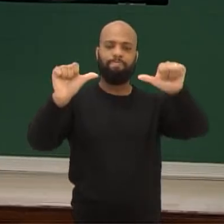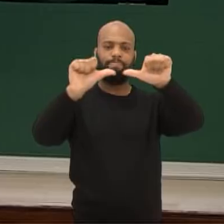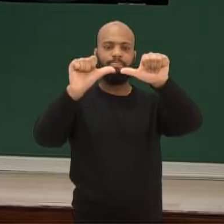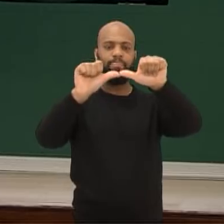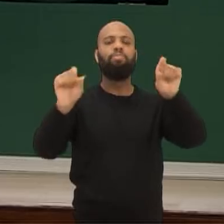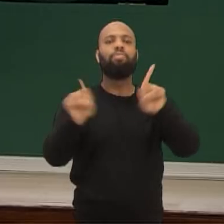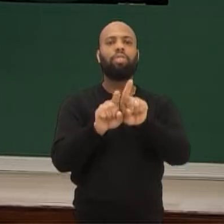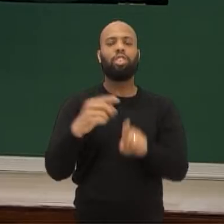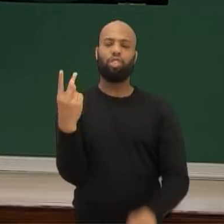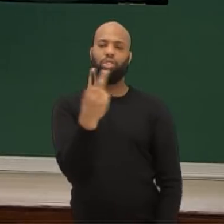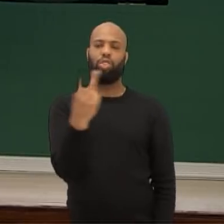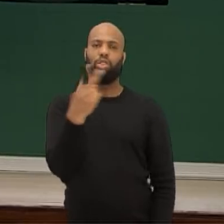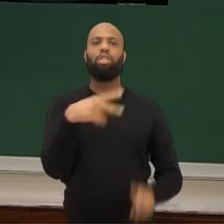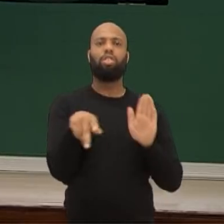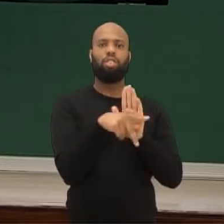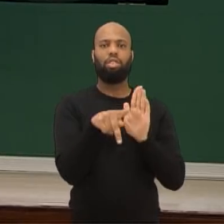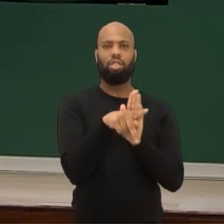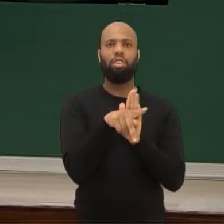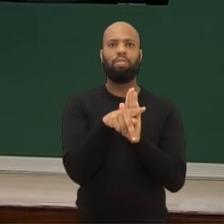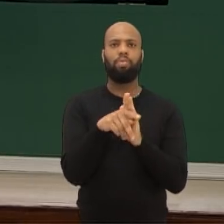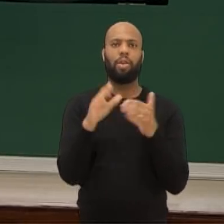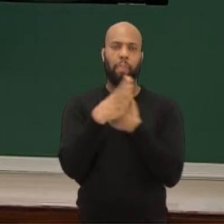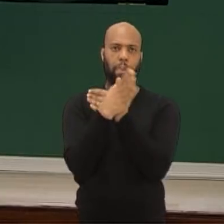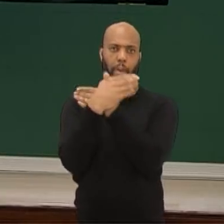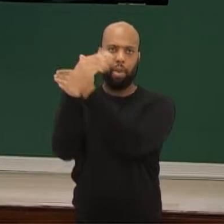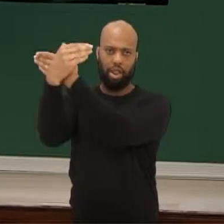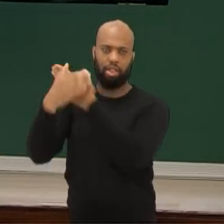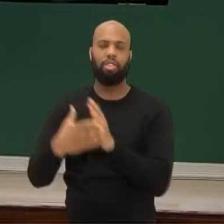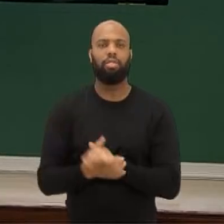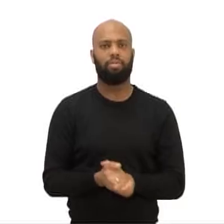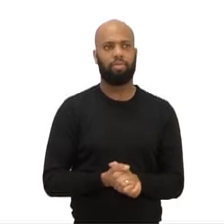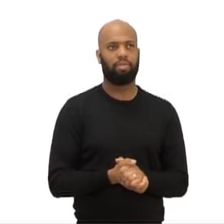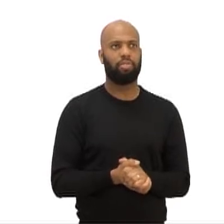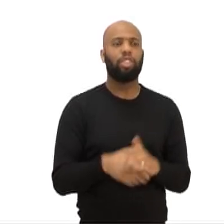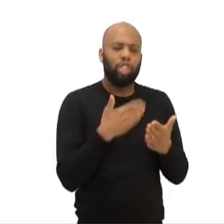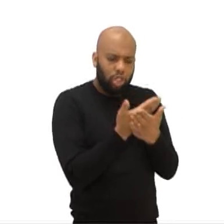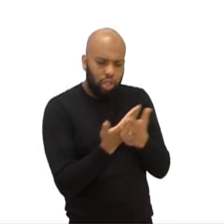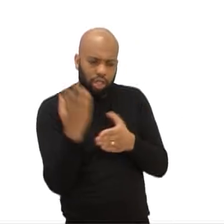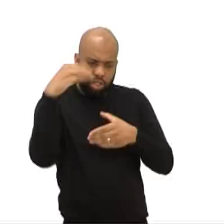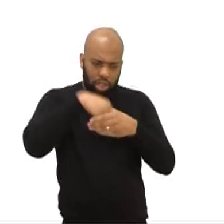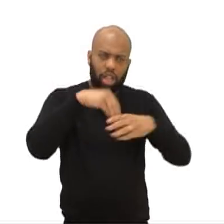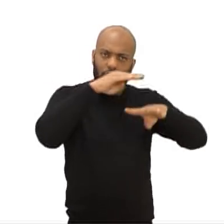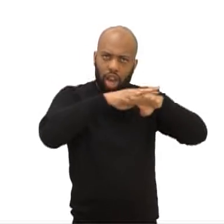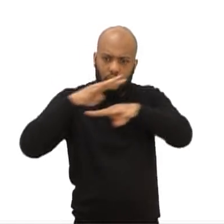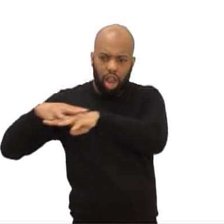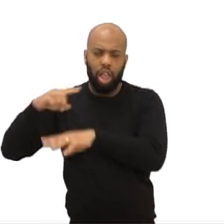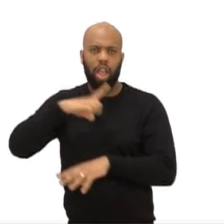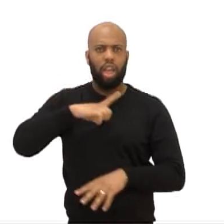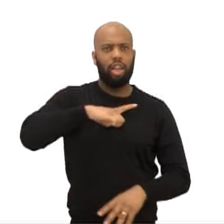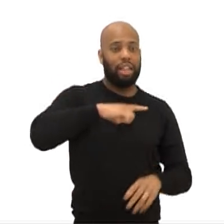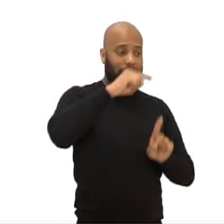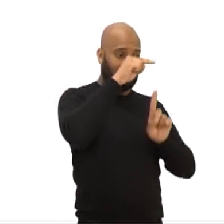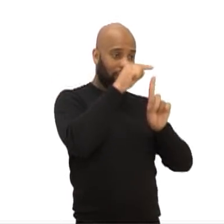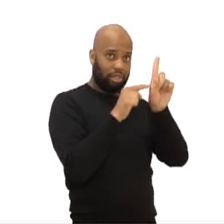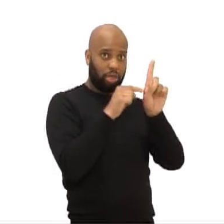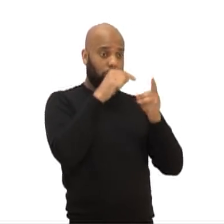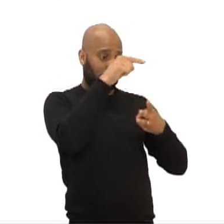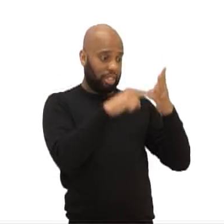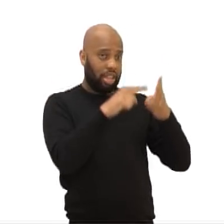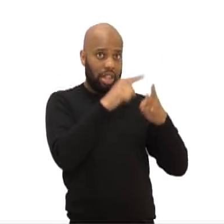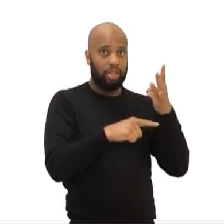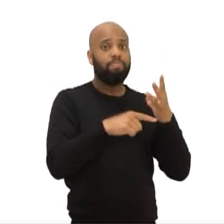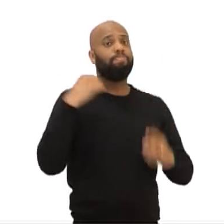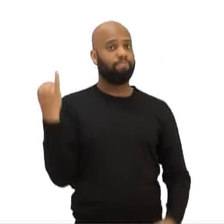os dois lados da borboleta. No estudo da matemática, existem três